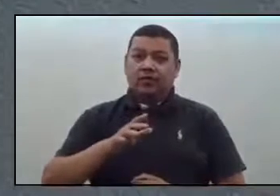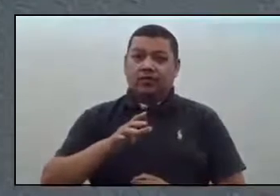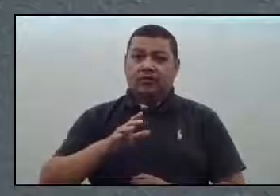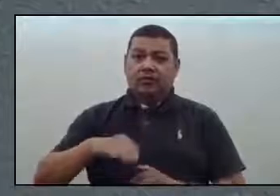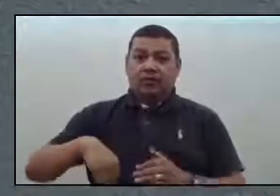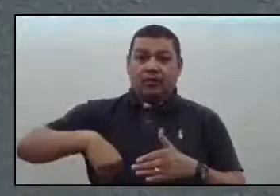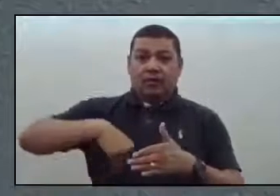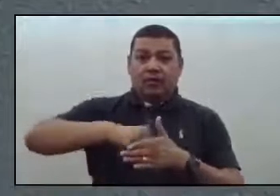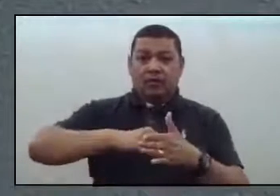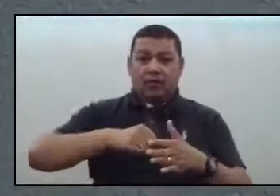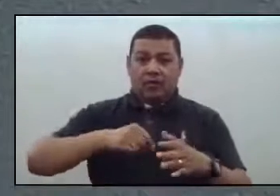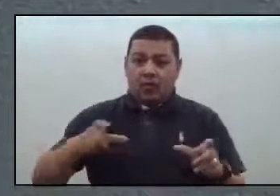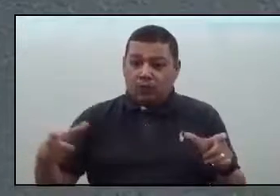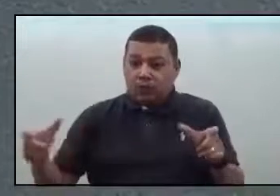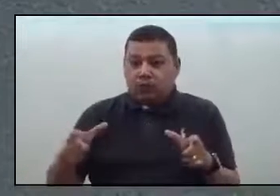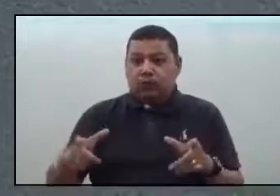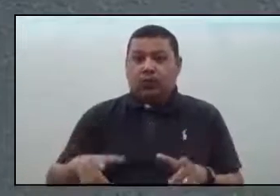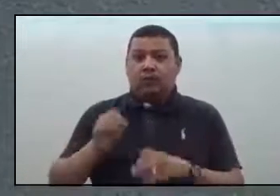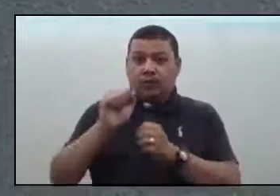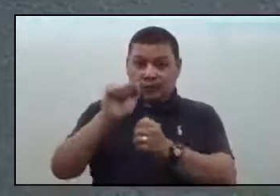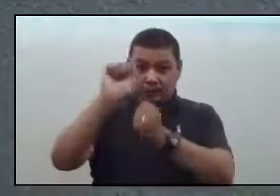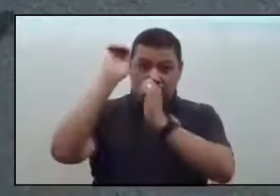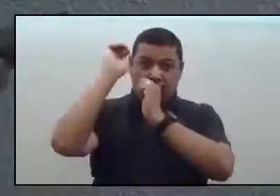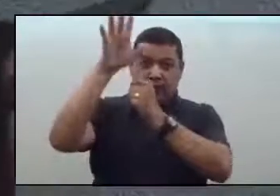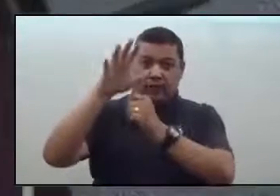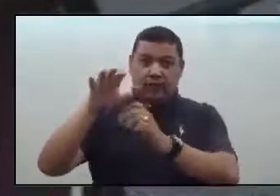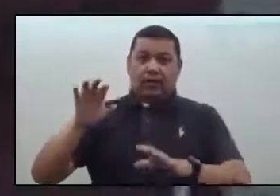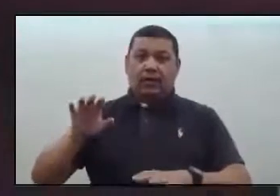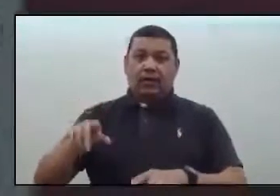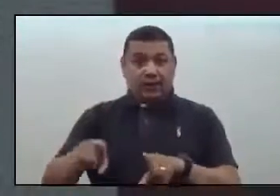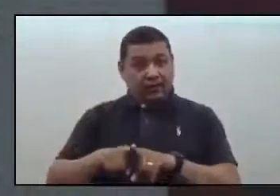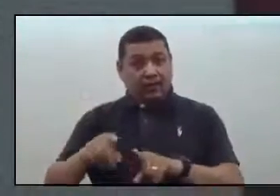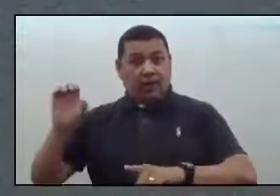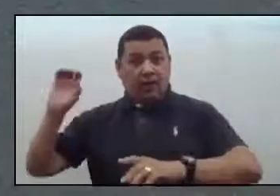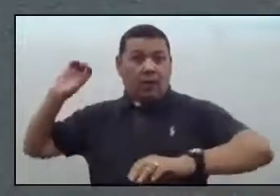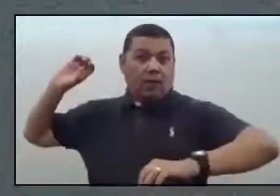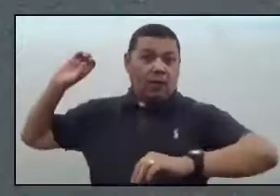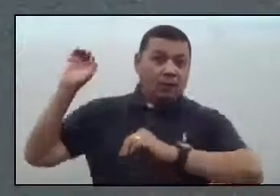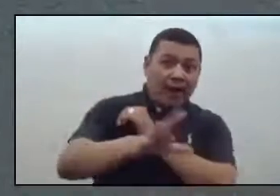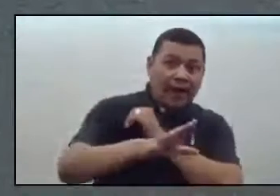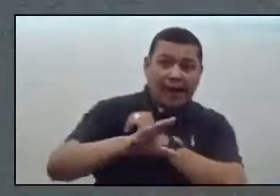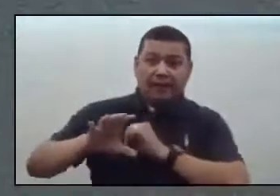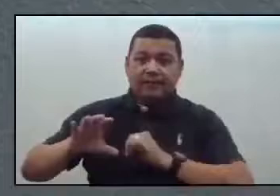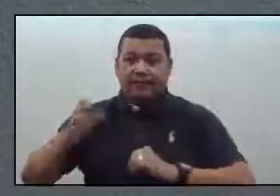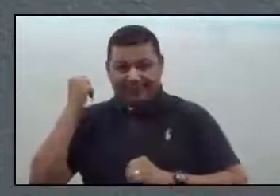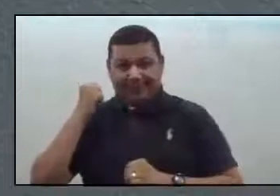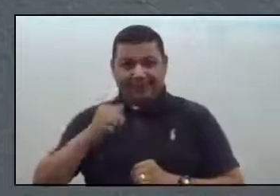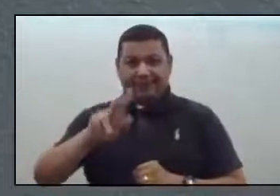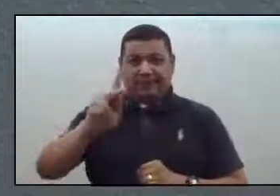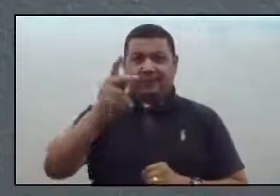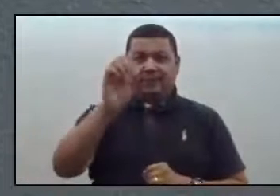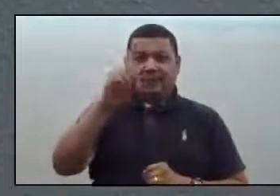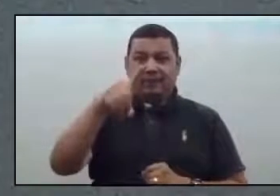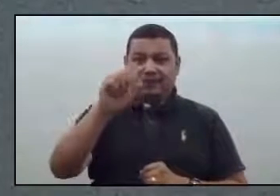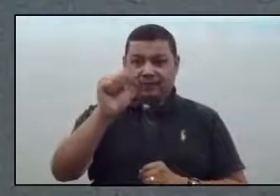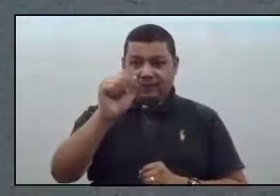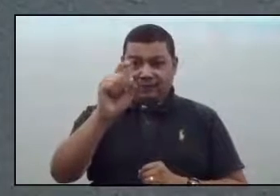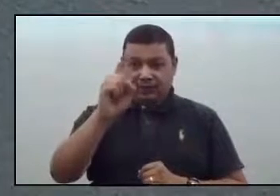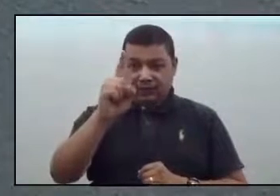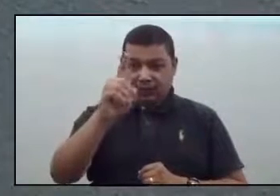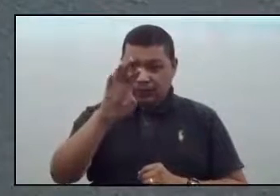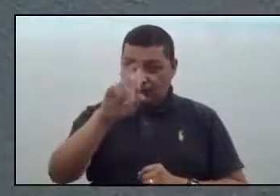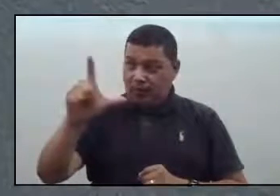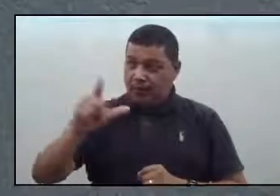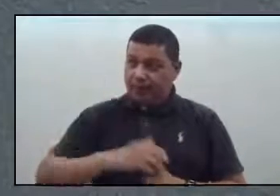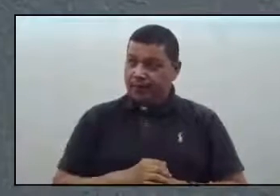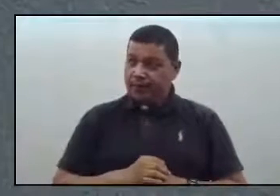futebol society, basquetebol e handball. Acompanhei mais o handball, onde o